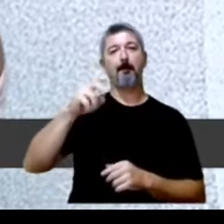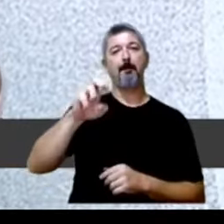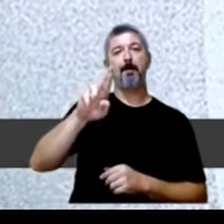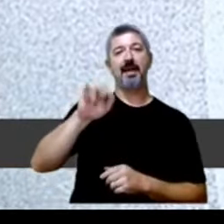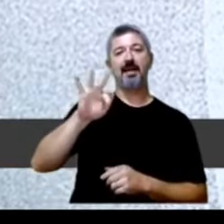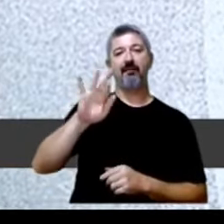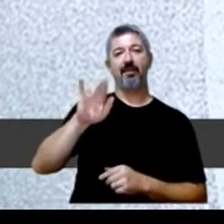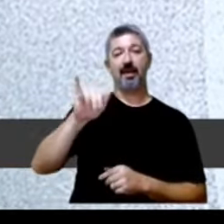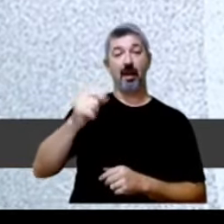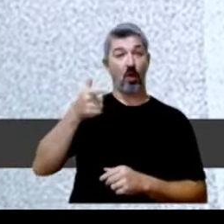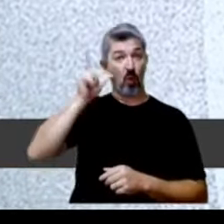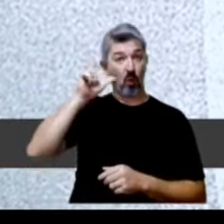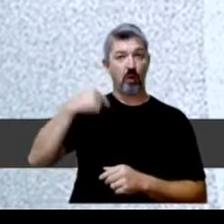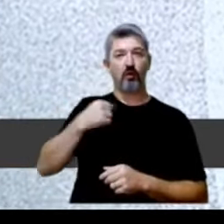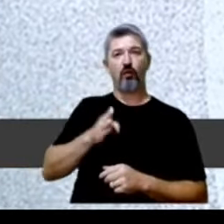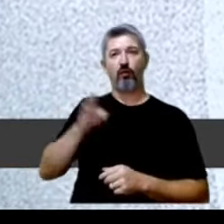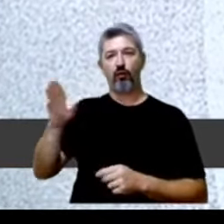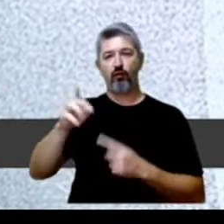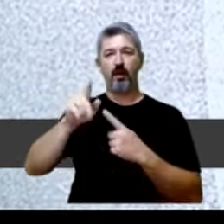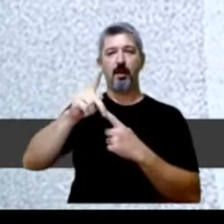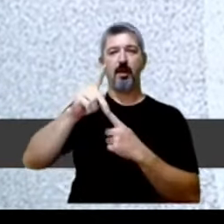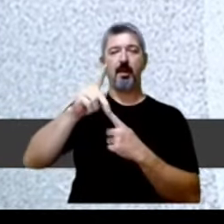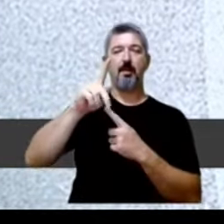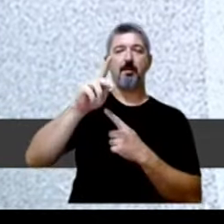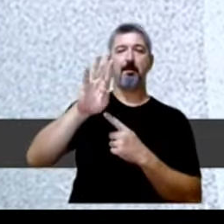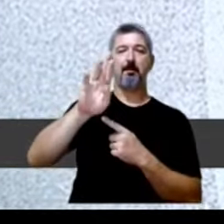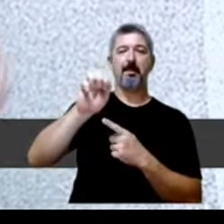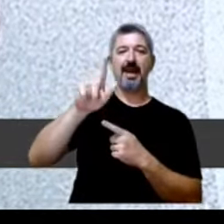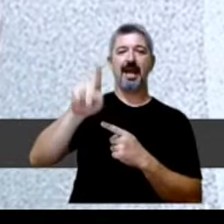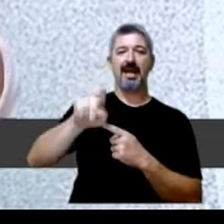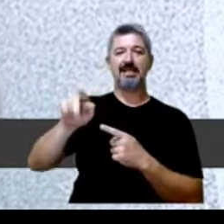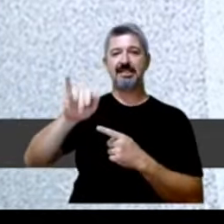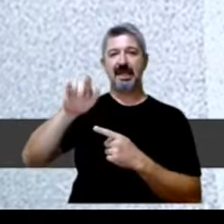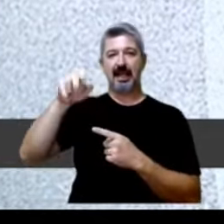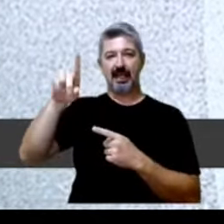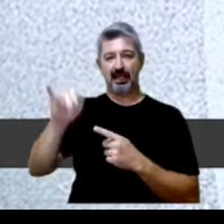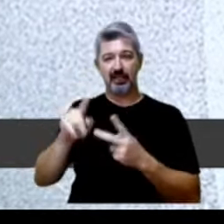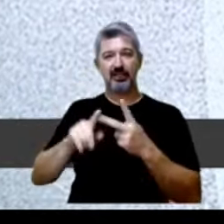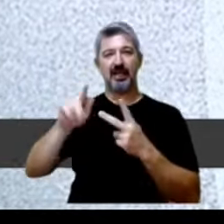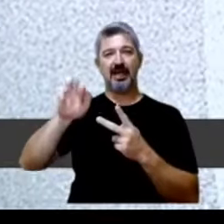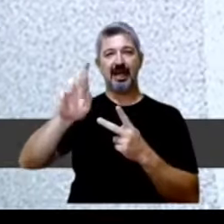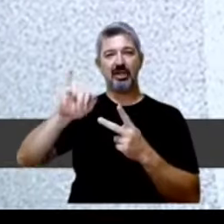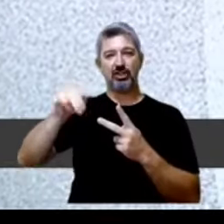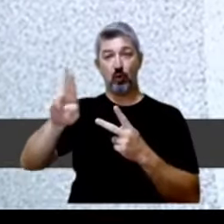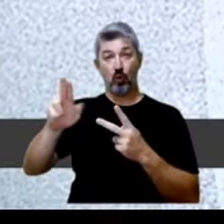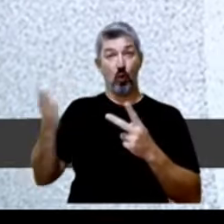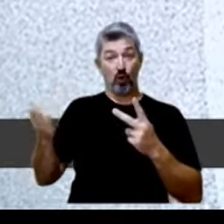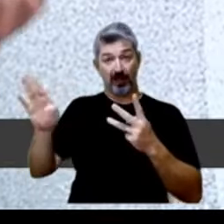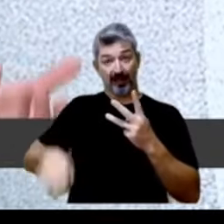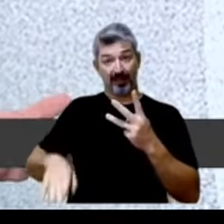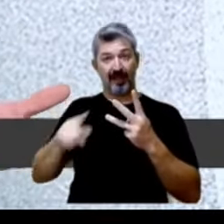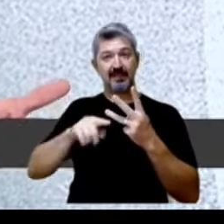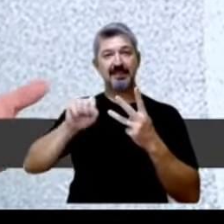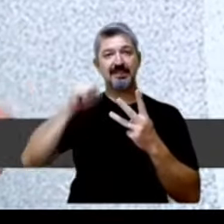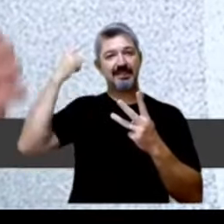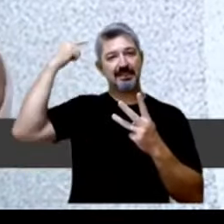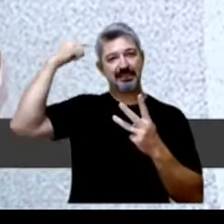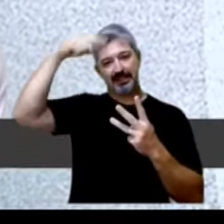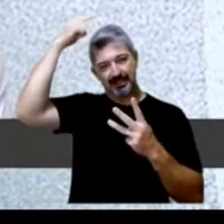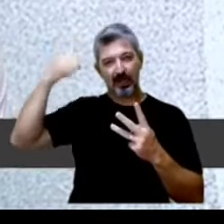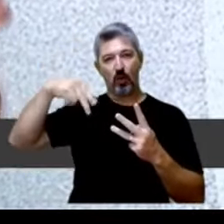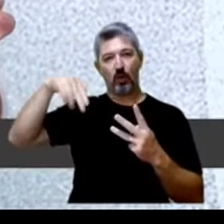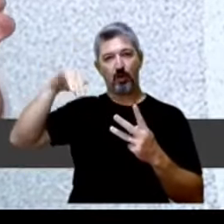Que bom ter um analista político aqui, ó. Me traiu agora. Ele é nessa linha. E para quem tá com saudade do